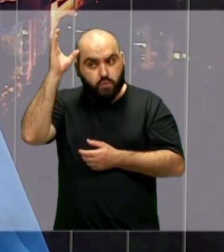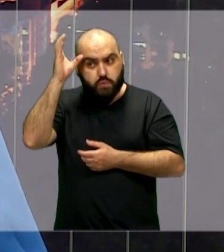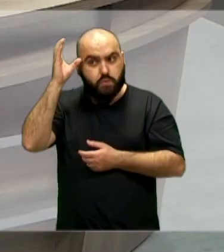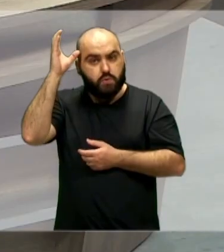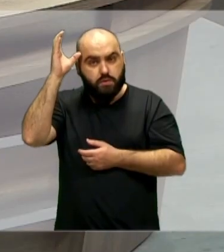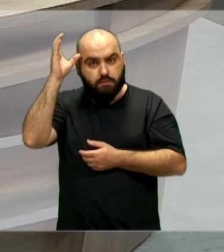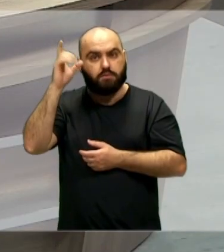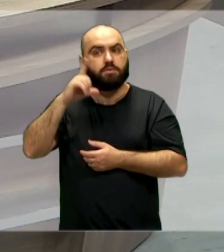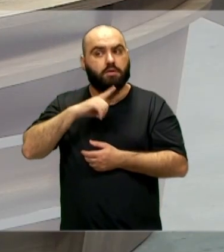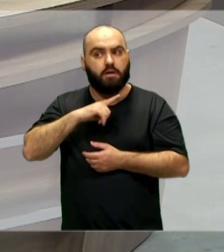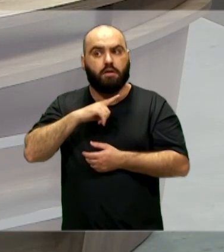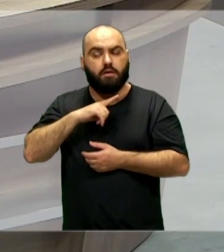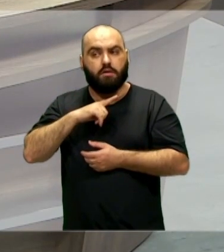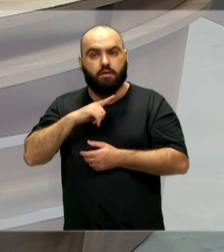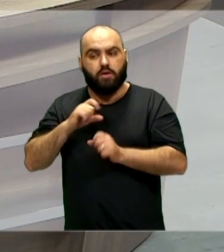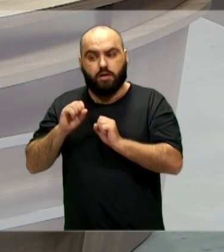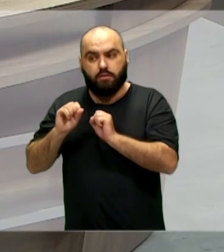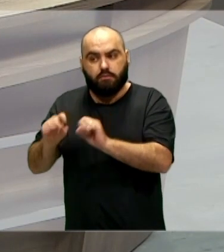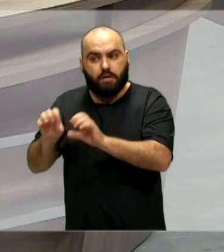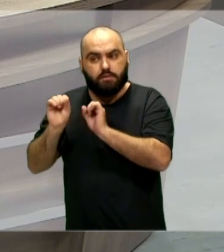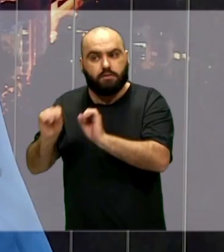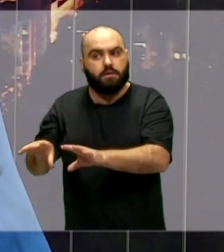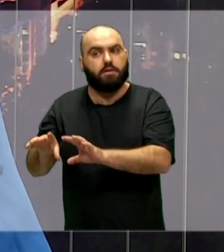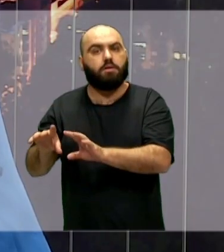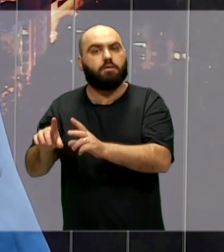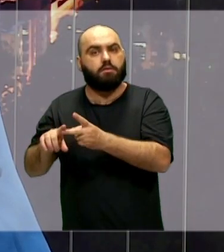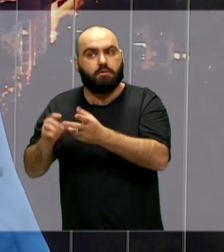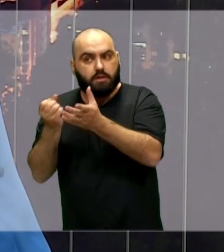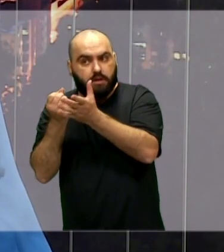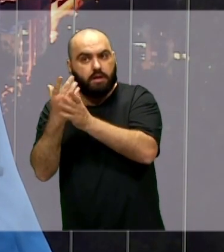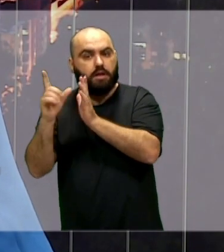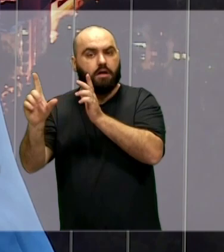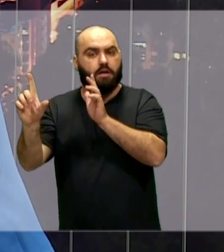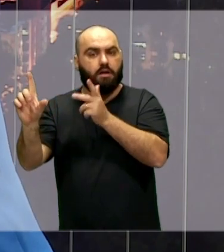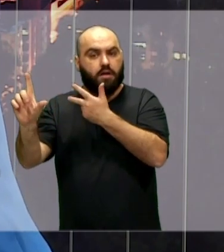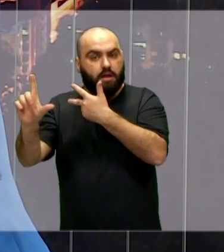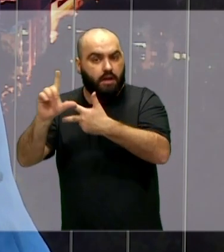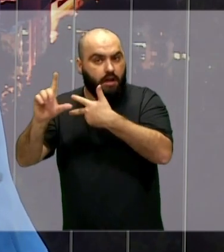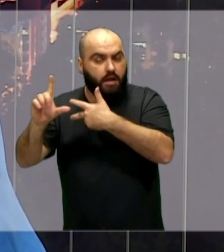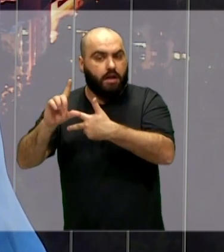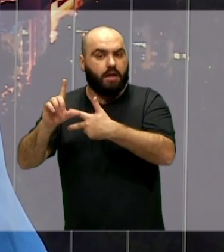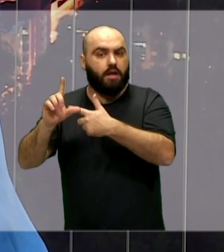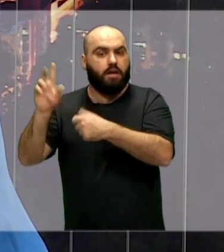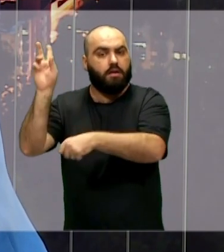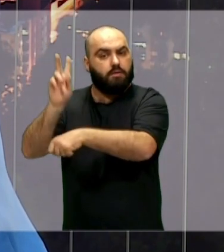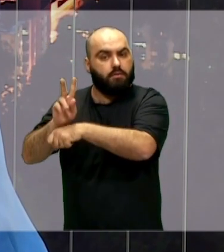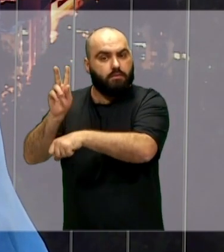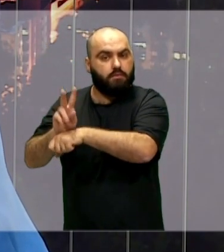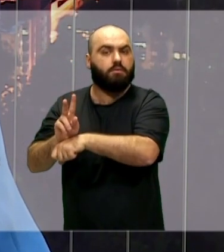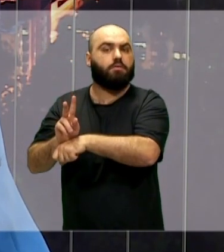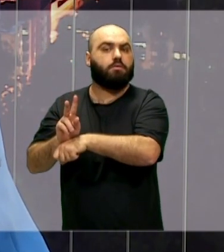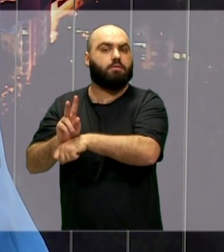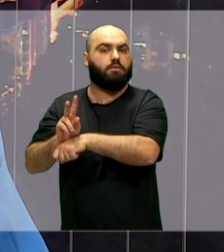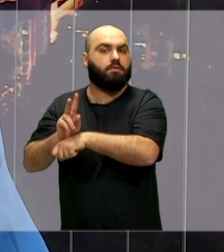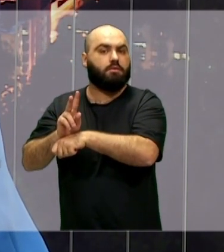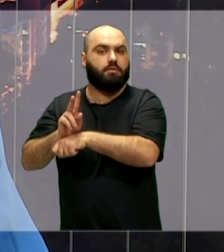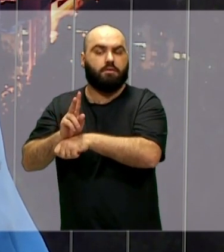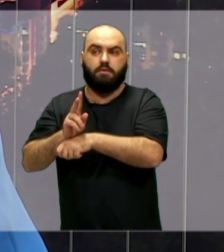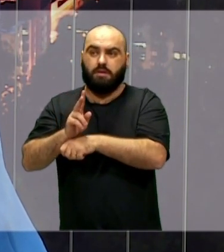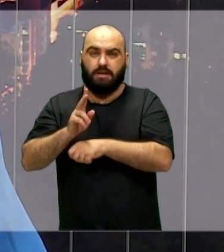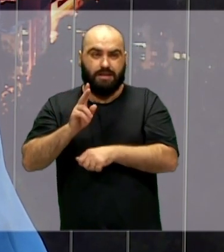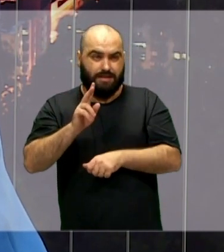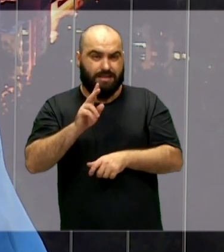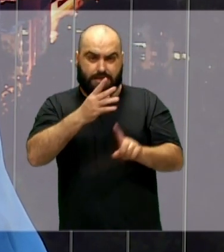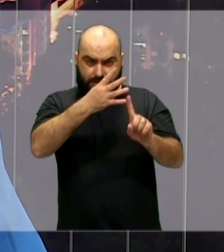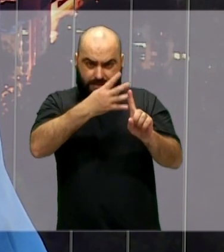da educação, que caminham pelos rumos do vamos criar leis que protejam, vamos criminalizar a LGBTfobia, porque se for